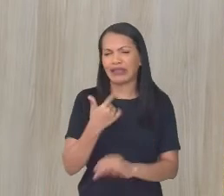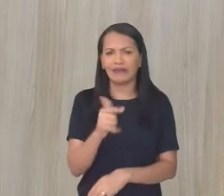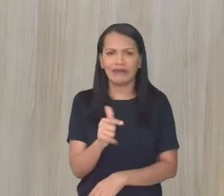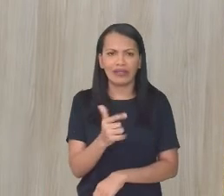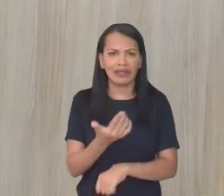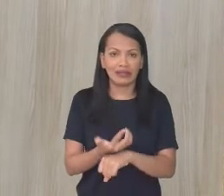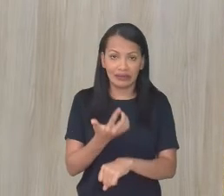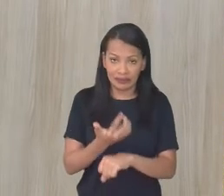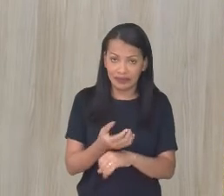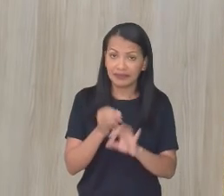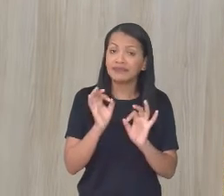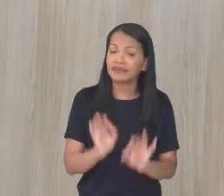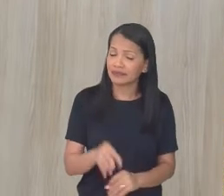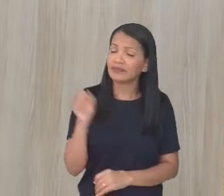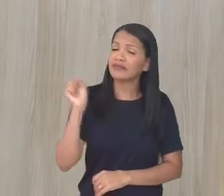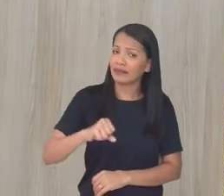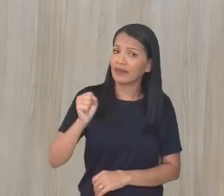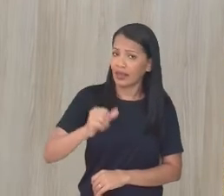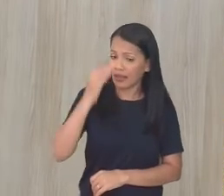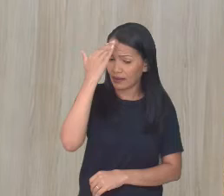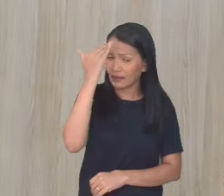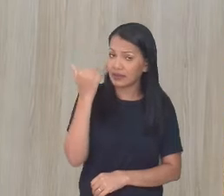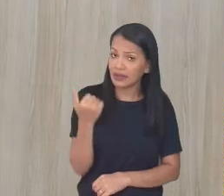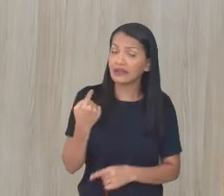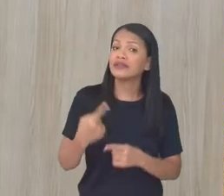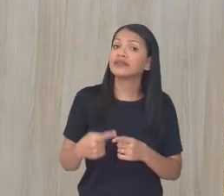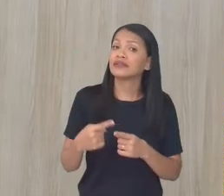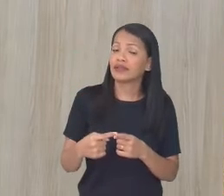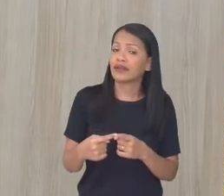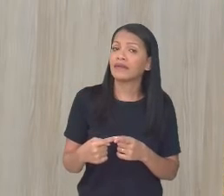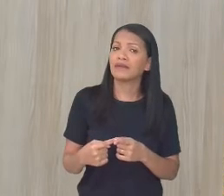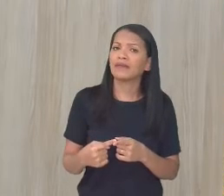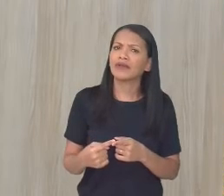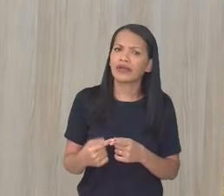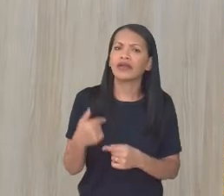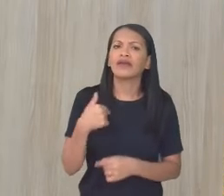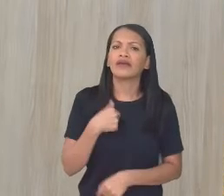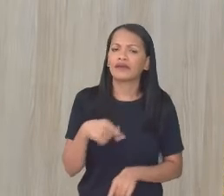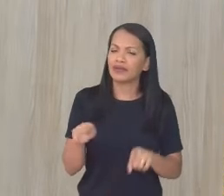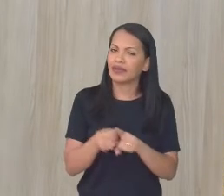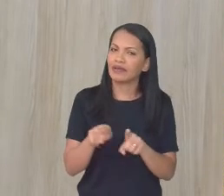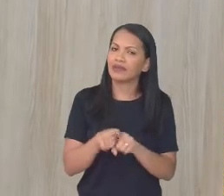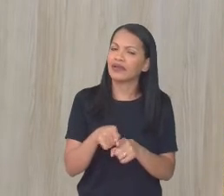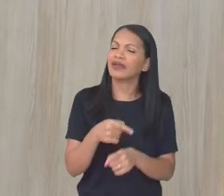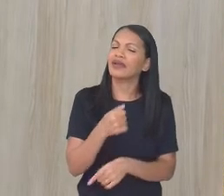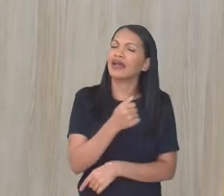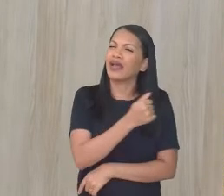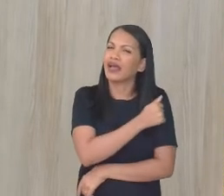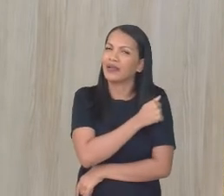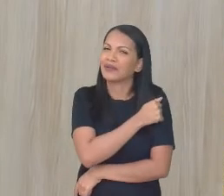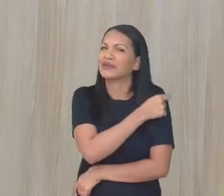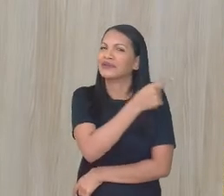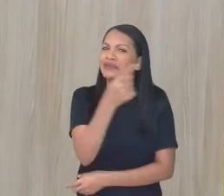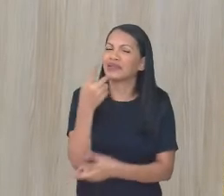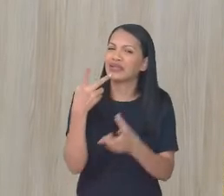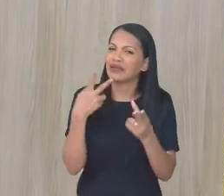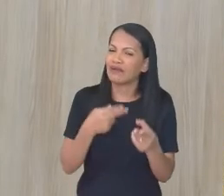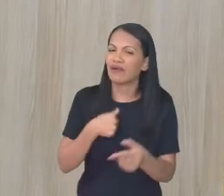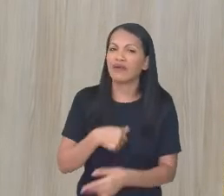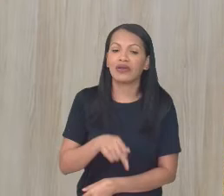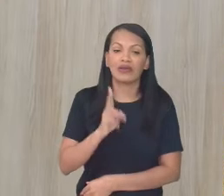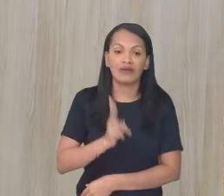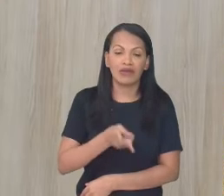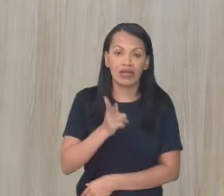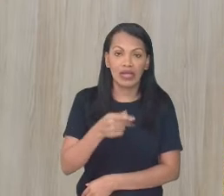disciplina. Não é? É assim, eu sei. Sabe por quê? Porque eu também sou estudante igual vocês. Continuo,